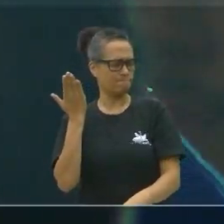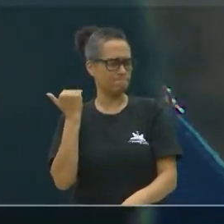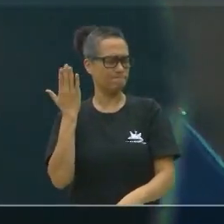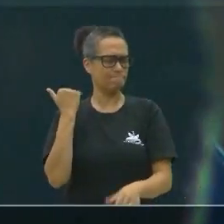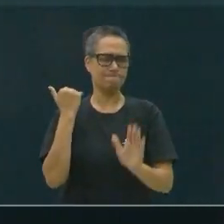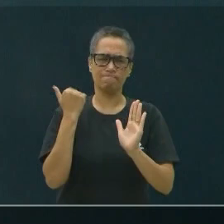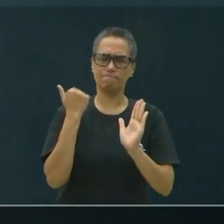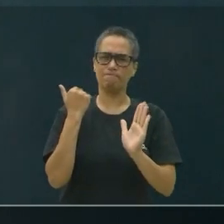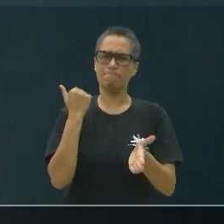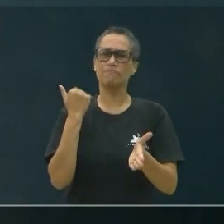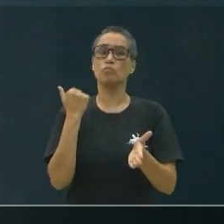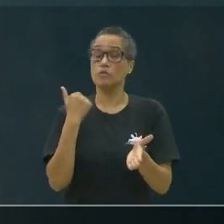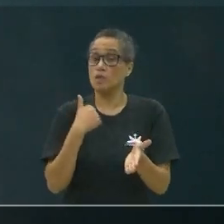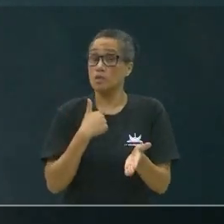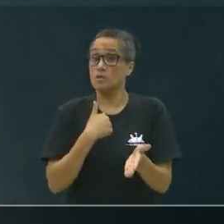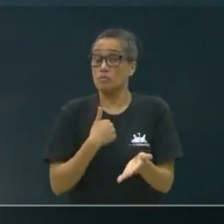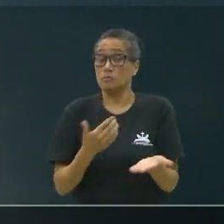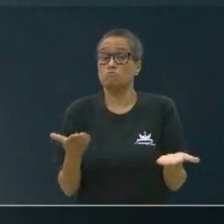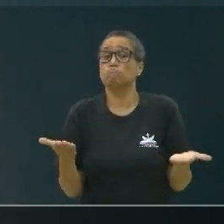Porque escravo eu fui,